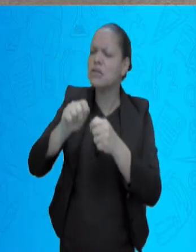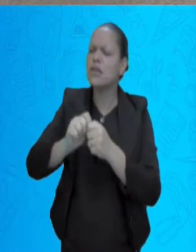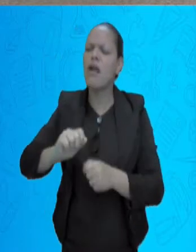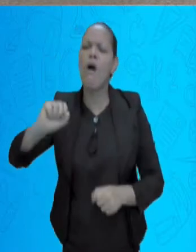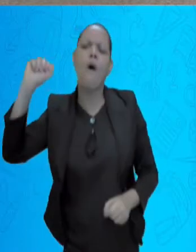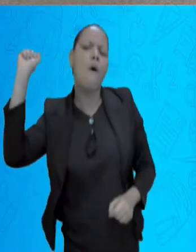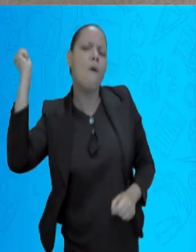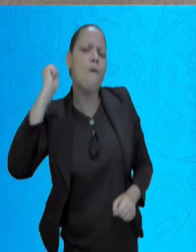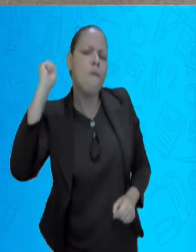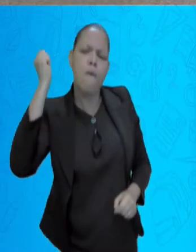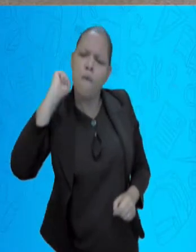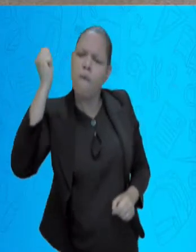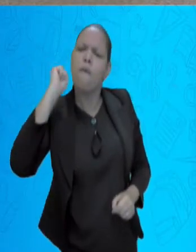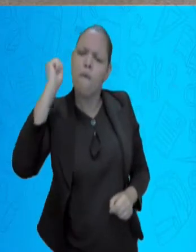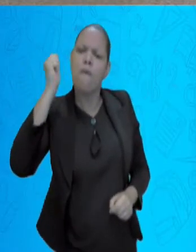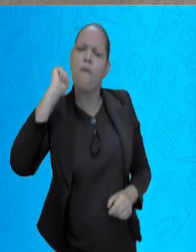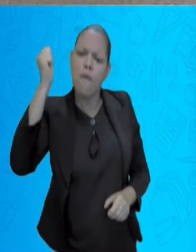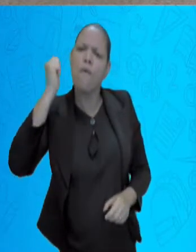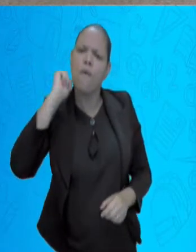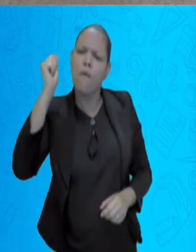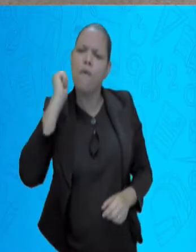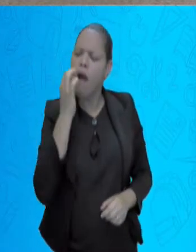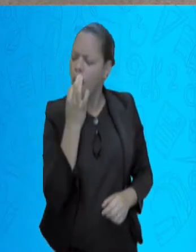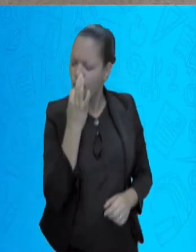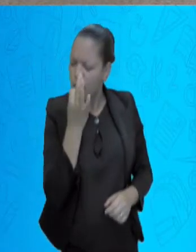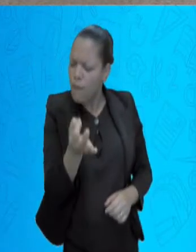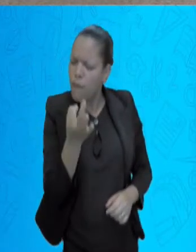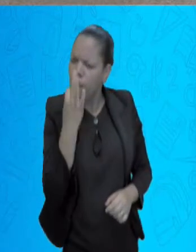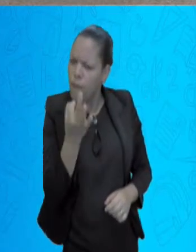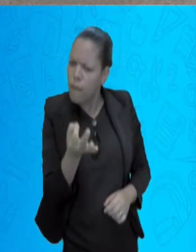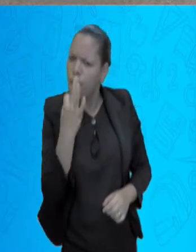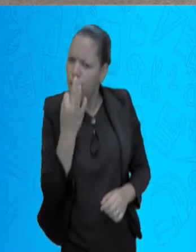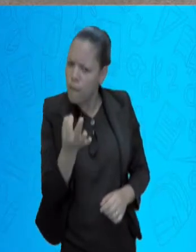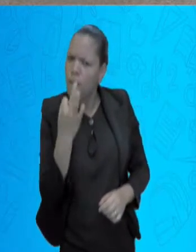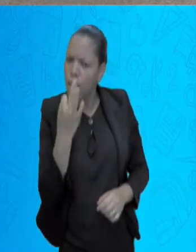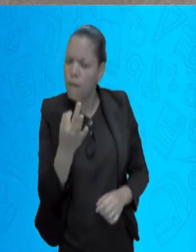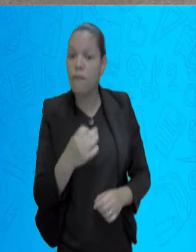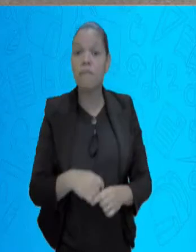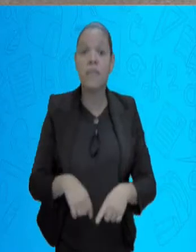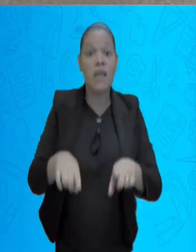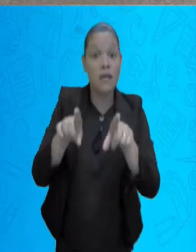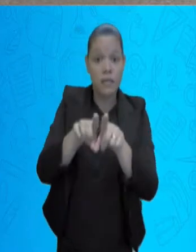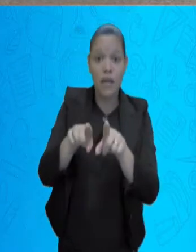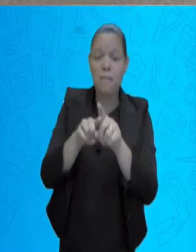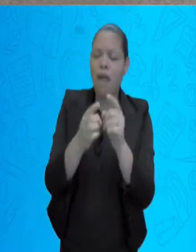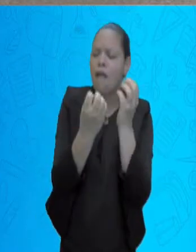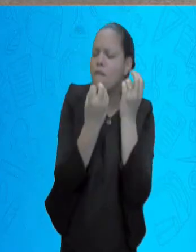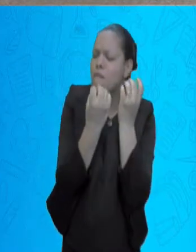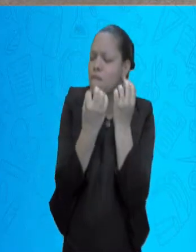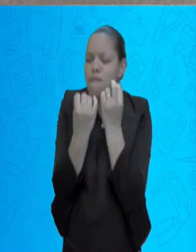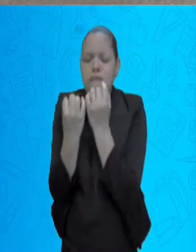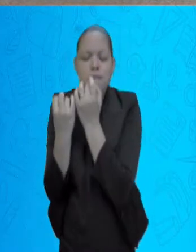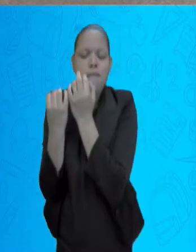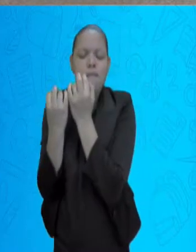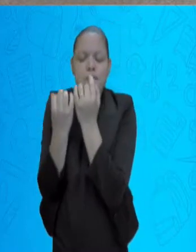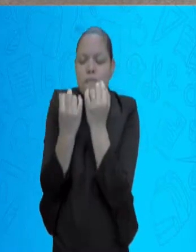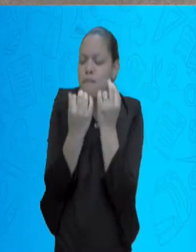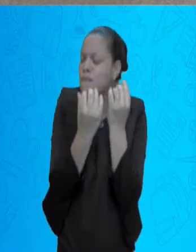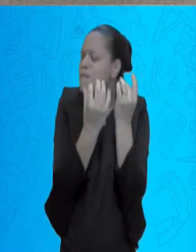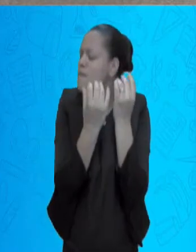chocalhos, apitos. A primeira flauta foi produzida com ossos, né, da perna de um